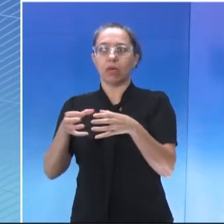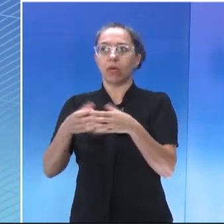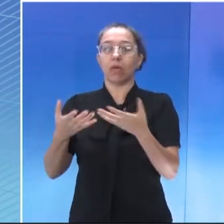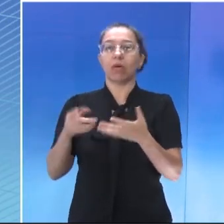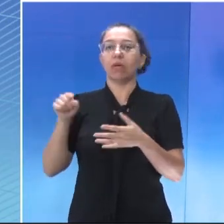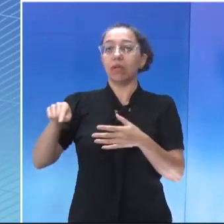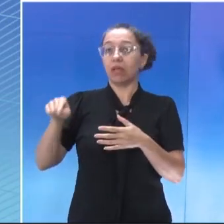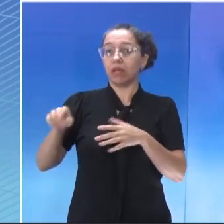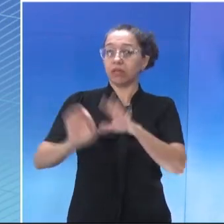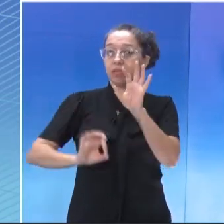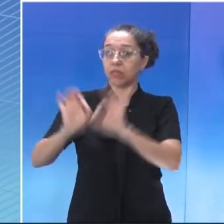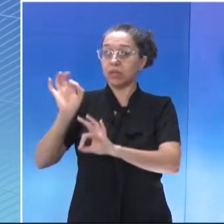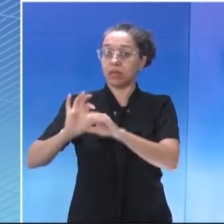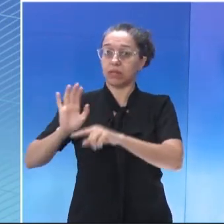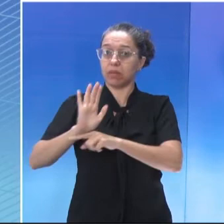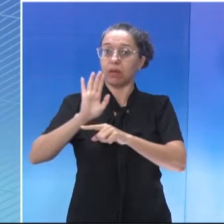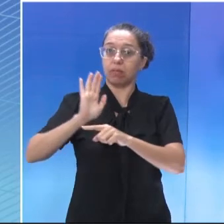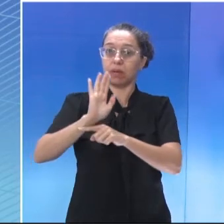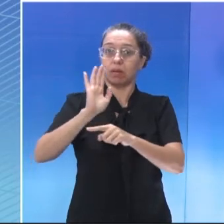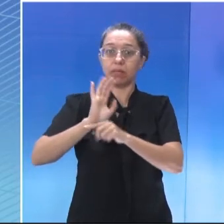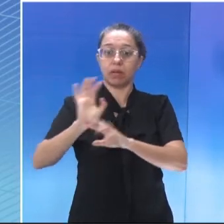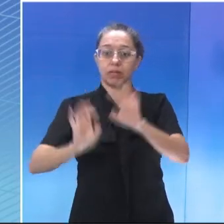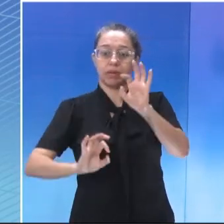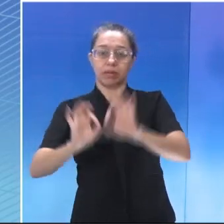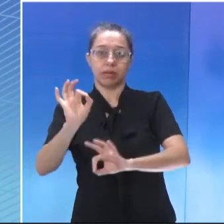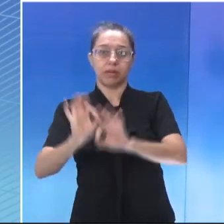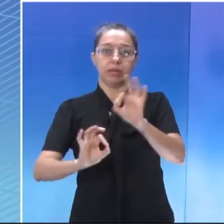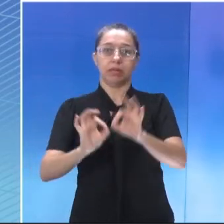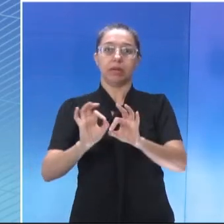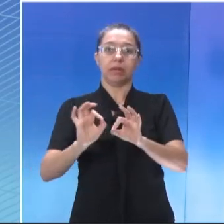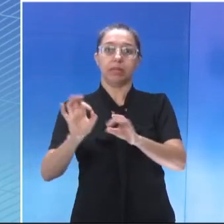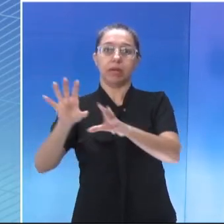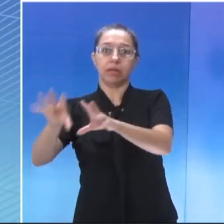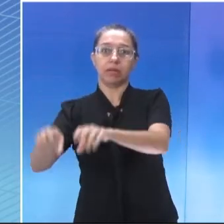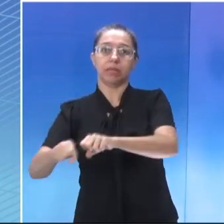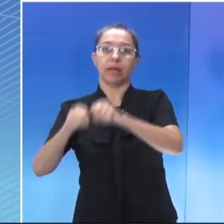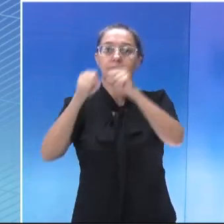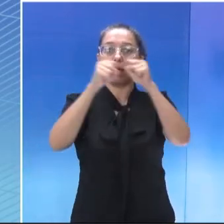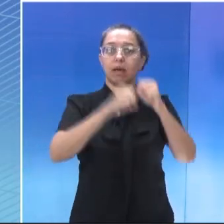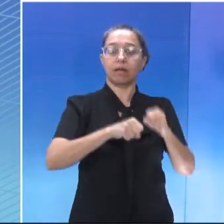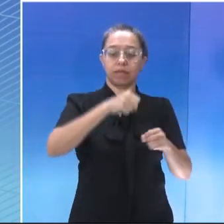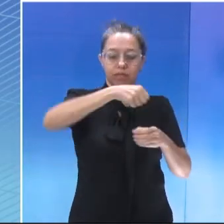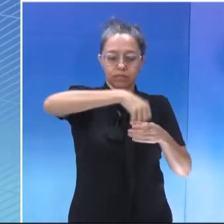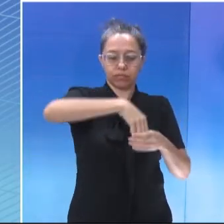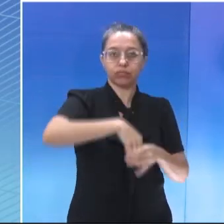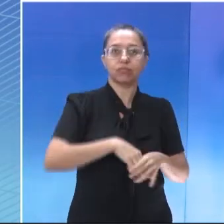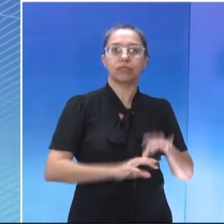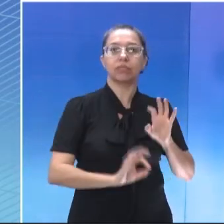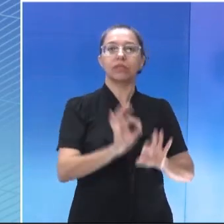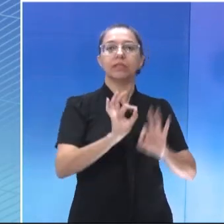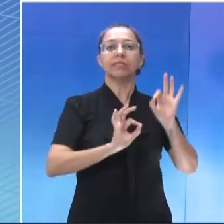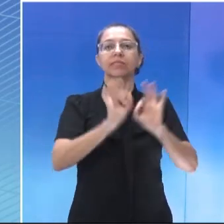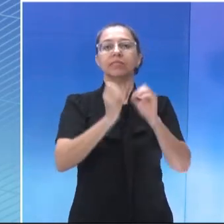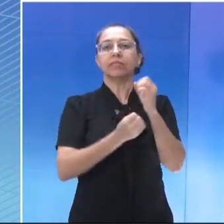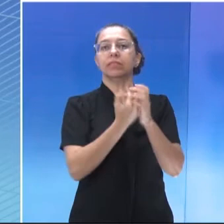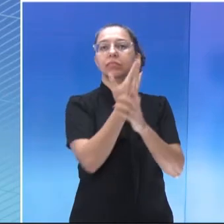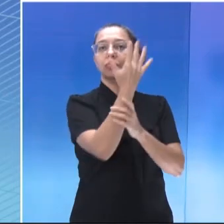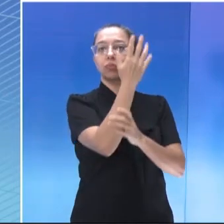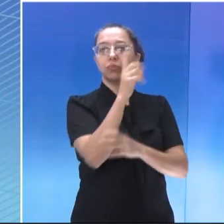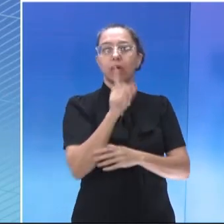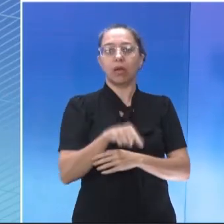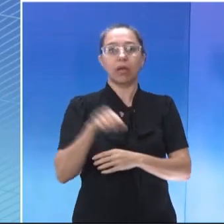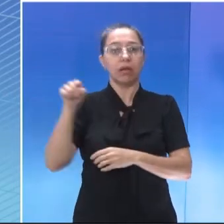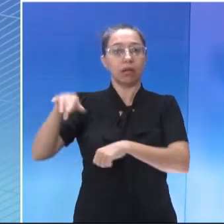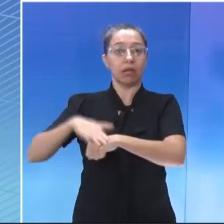começaram a domesticar as plantas? Foram eles que desmataram fauna e flora? Começou a